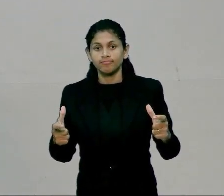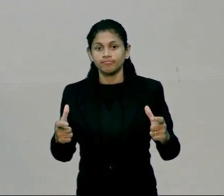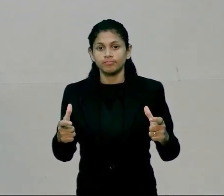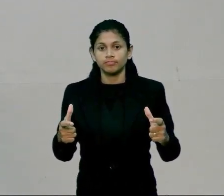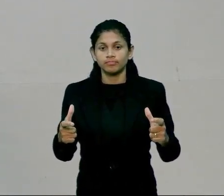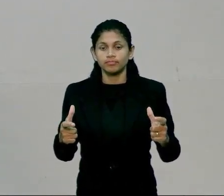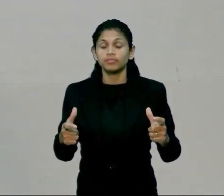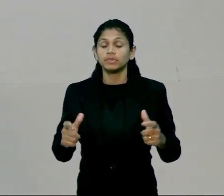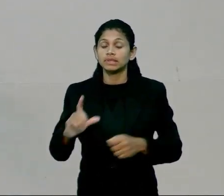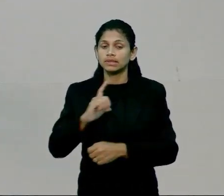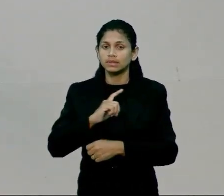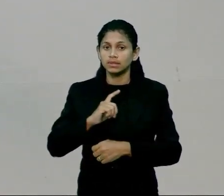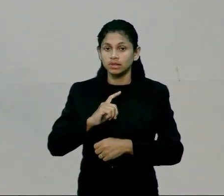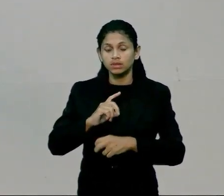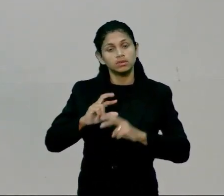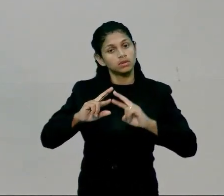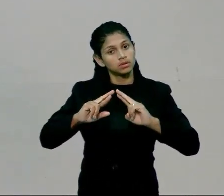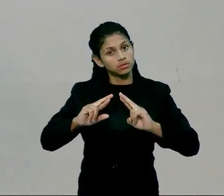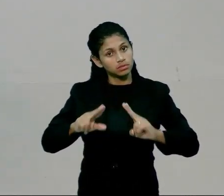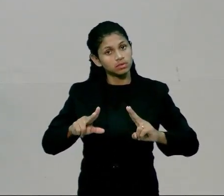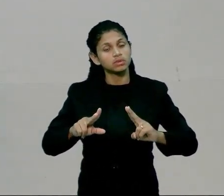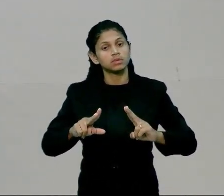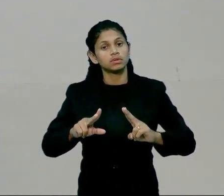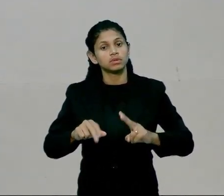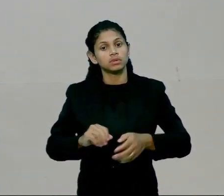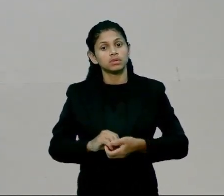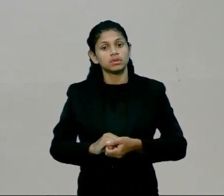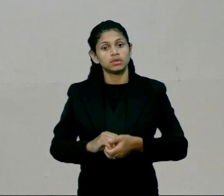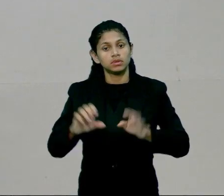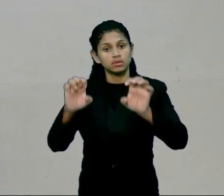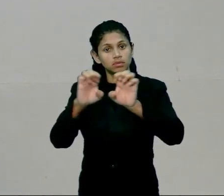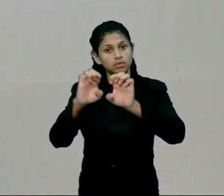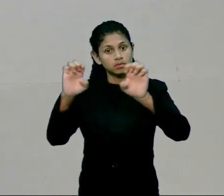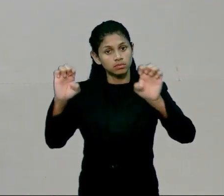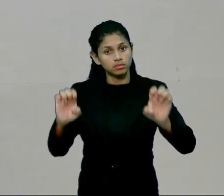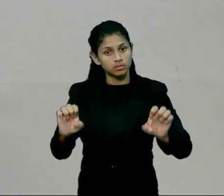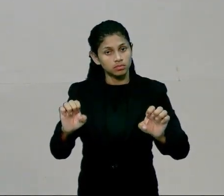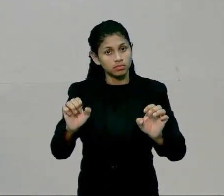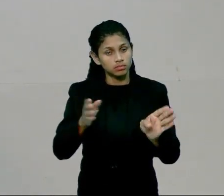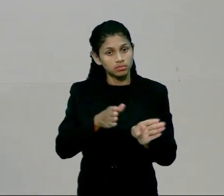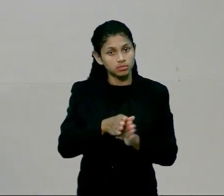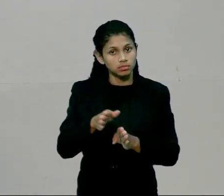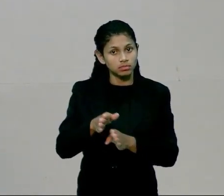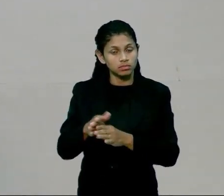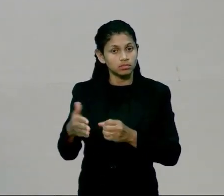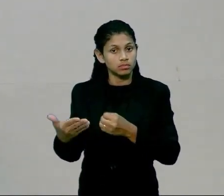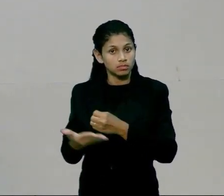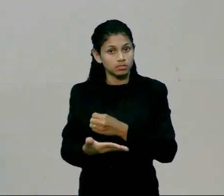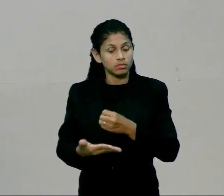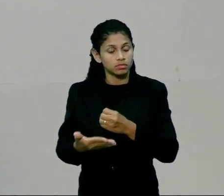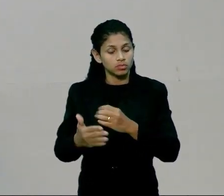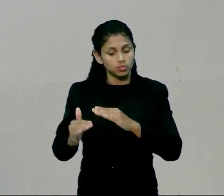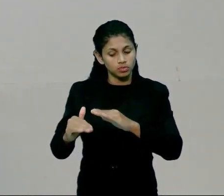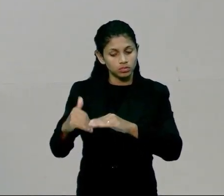que tem toda uma outra estrutura. Então, são estruturas e direcionamentos com base na evolução